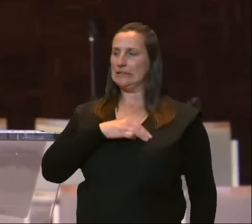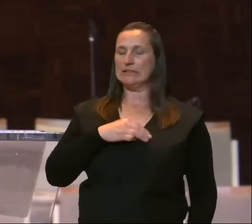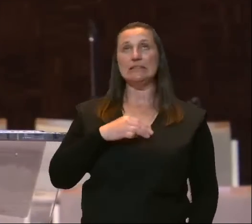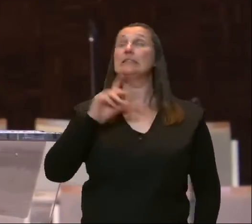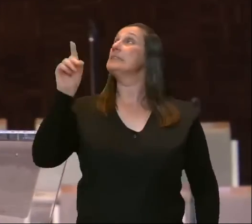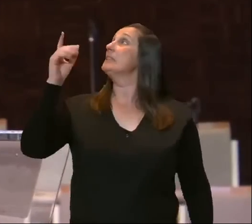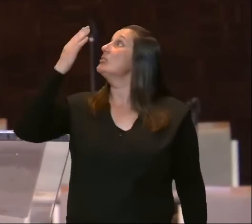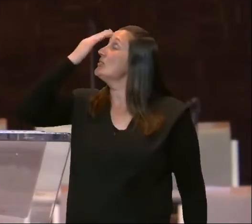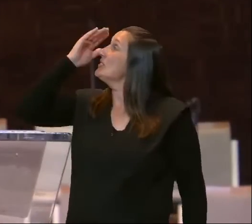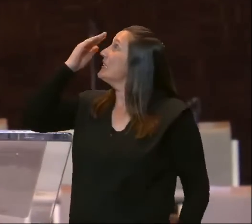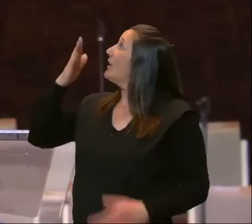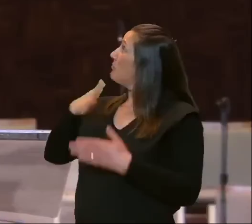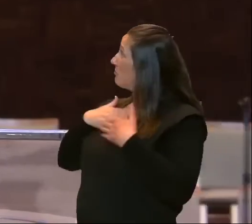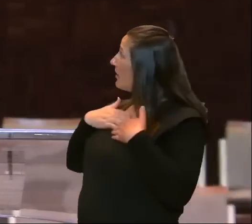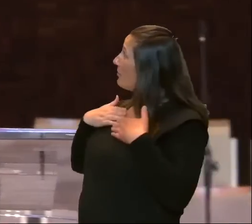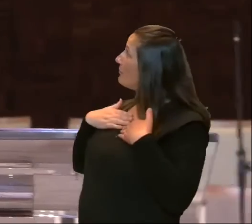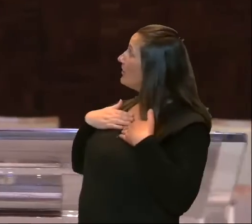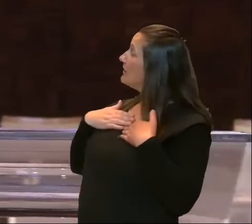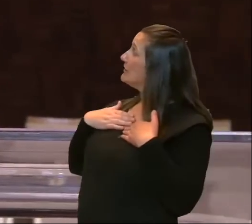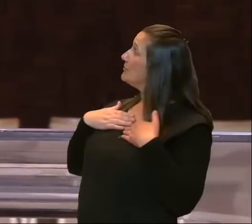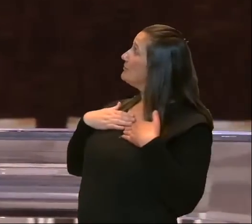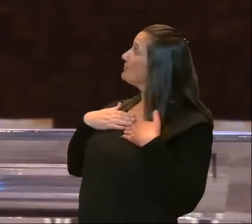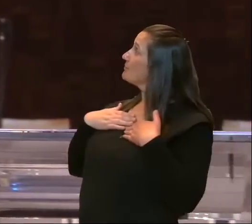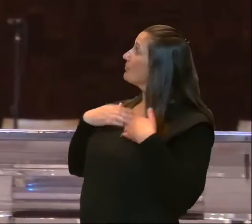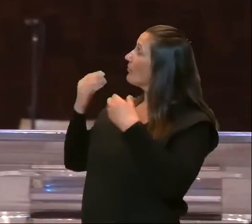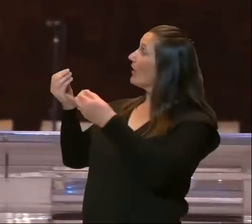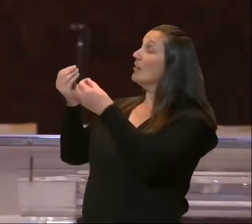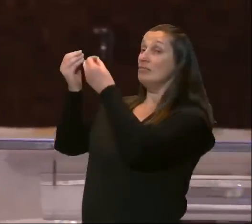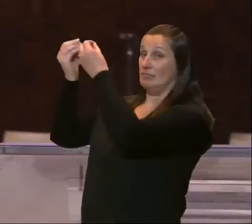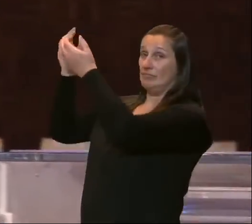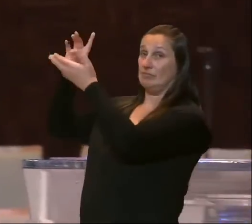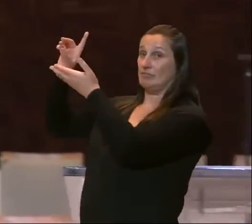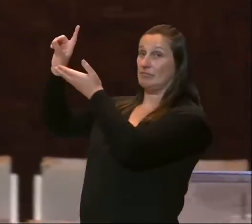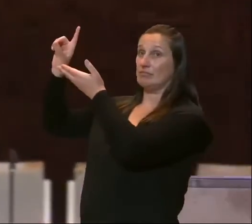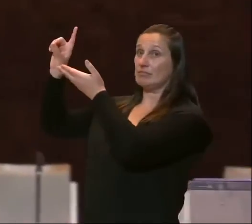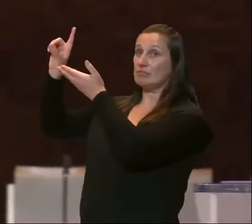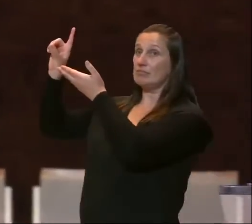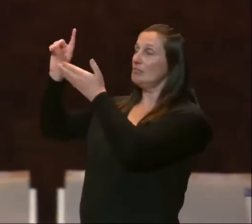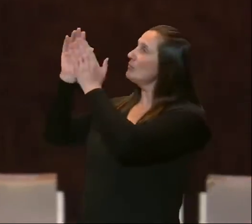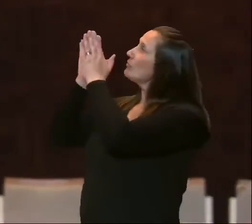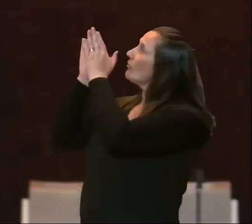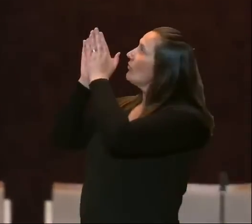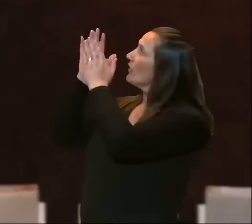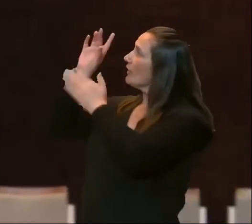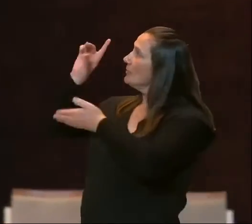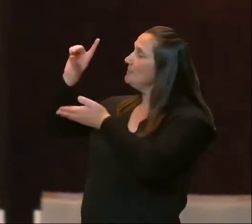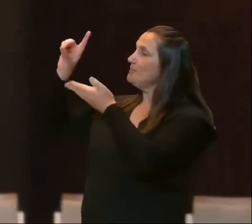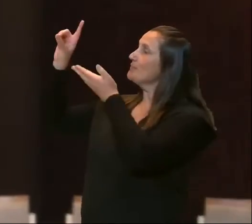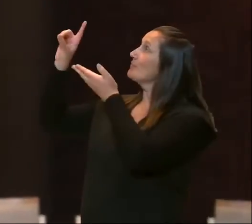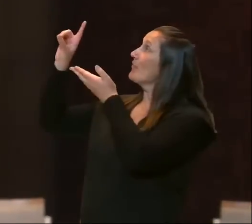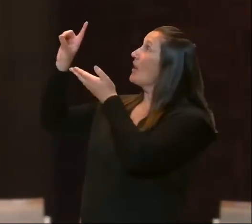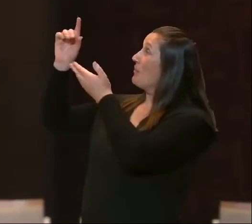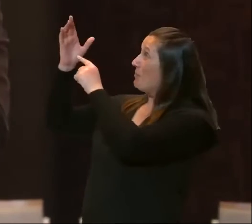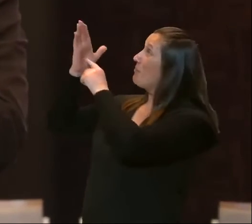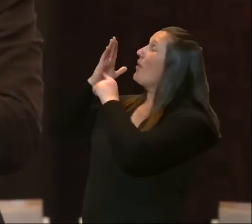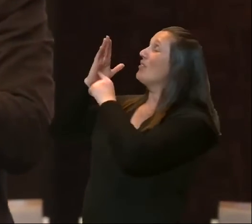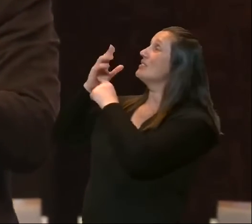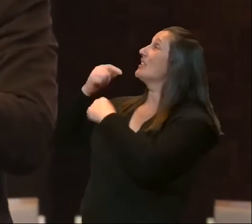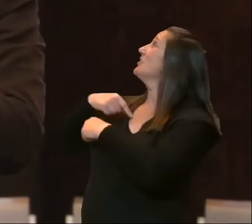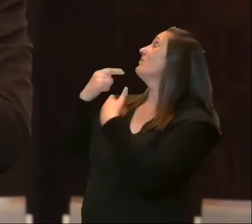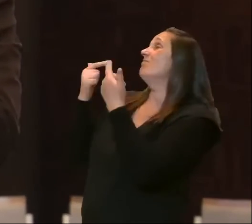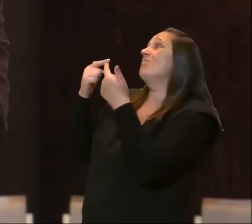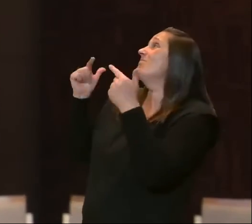nesse sentido. Ele lança a pombinha, faz uma oração um dia, me dá um sinal que eu